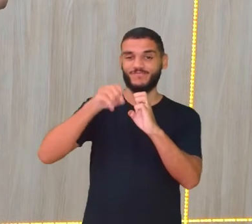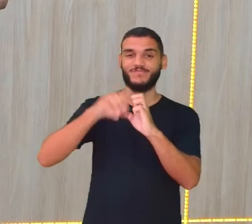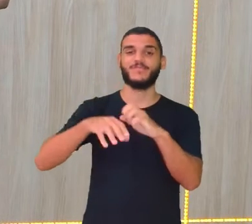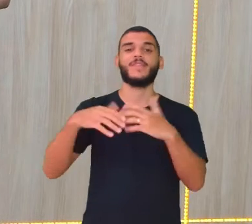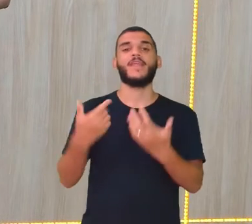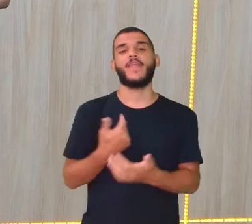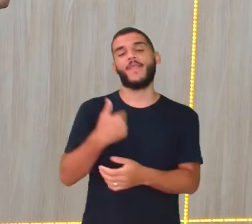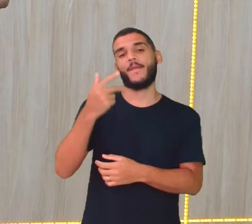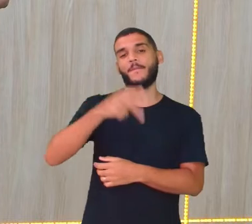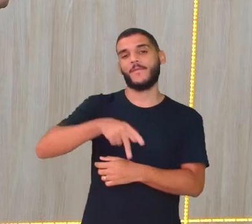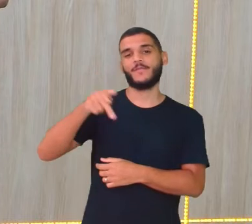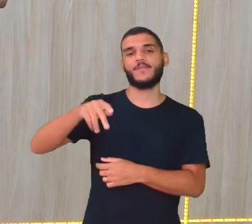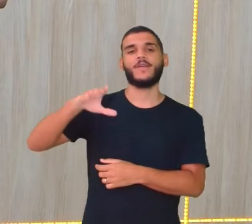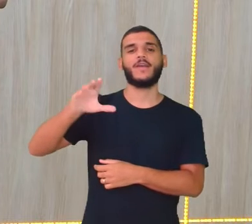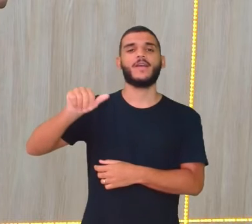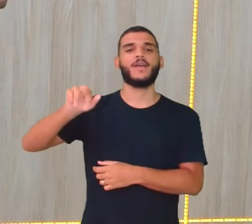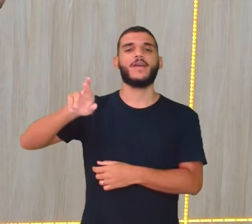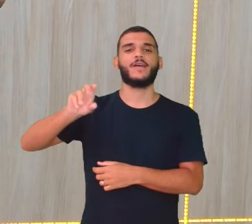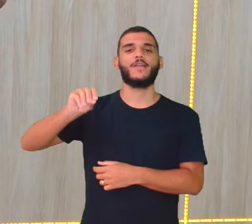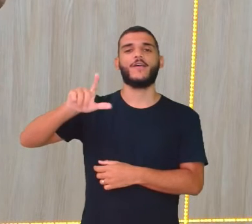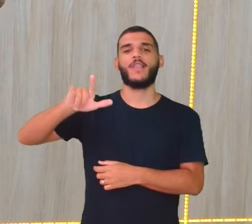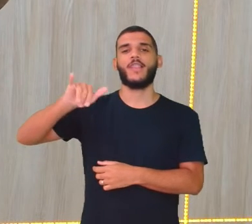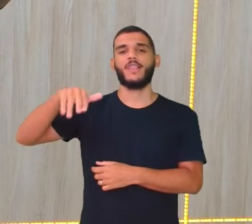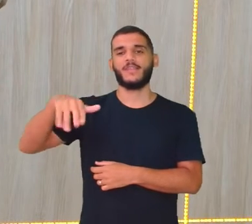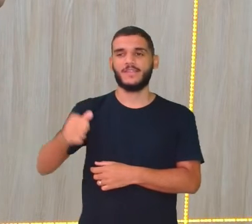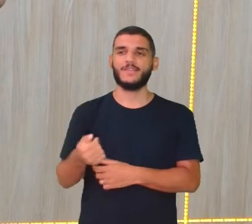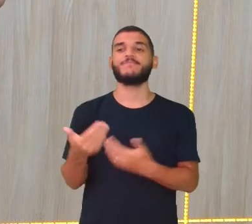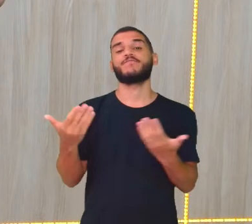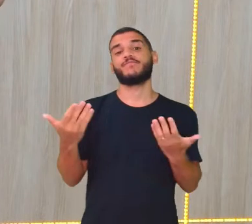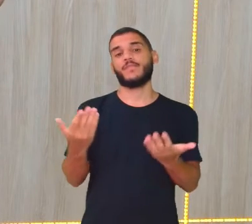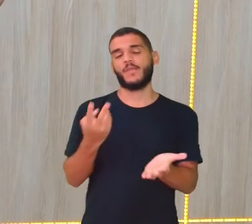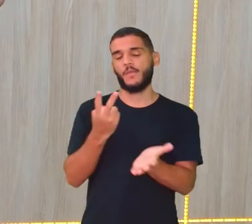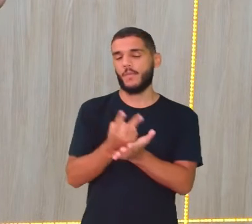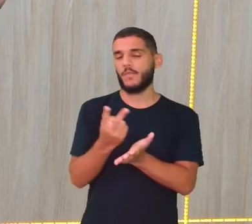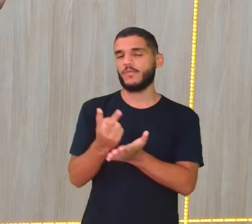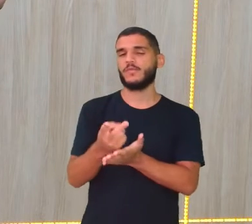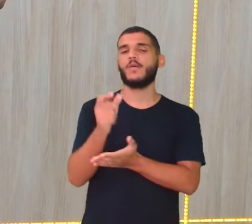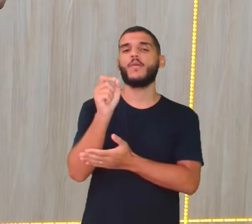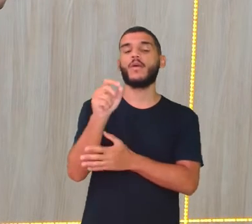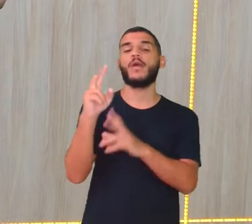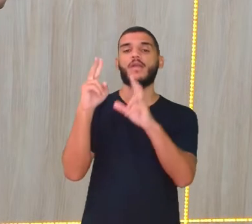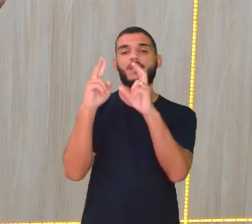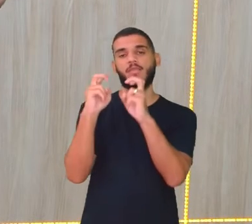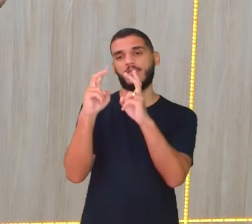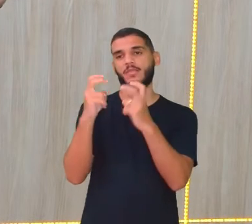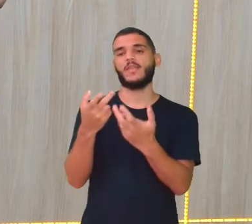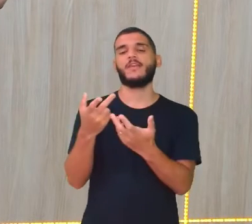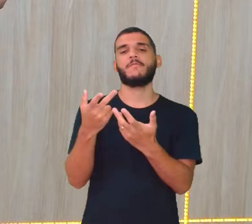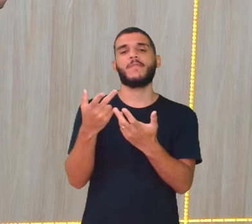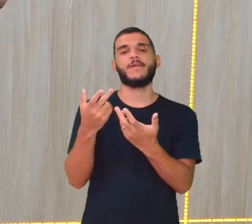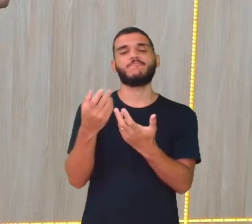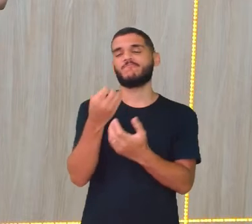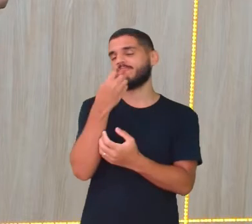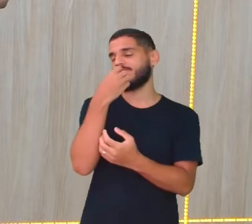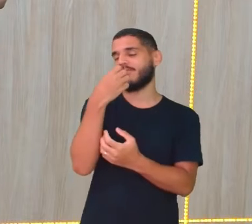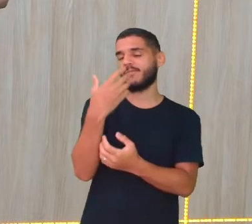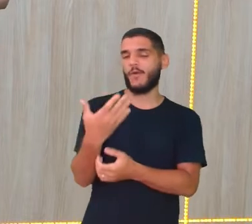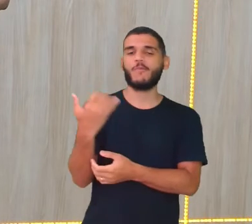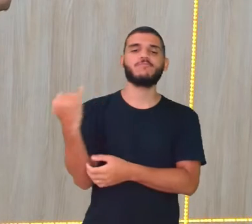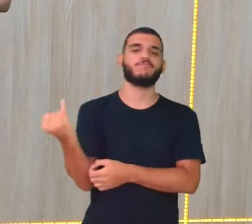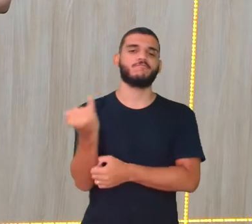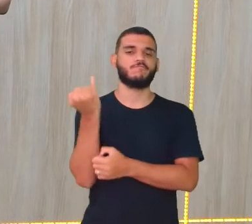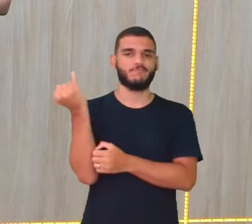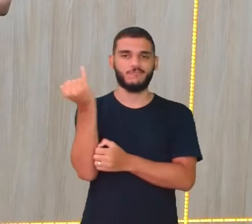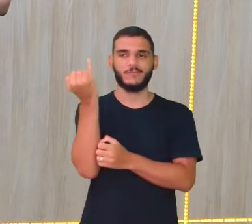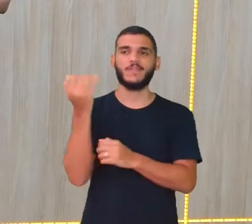sou a professora Carolina. Hoje a gente vai dar continuidade a esse tema tão sensível e tão importante,